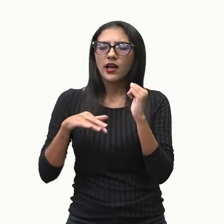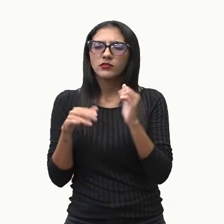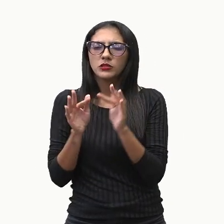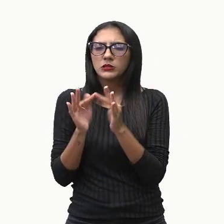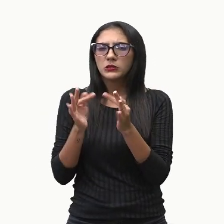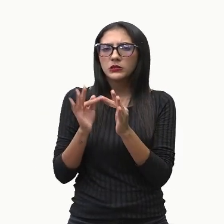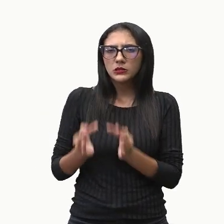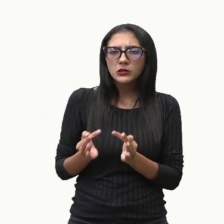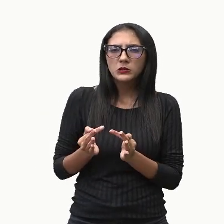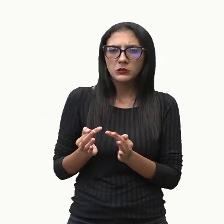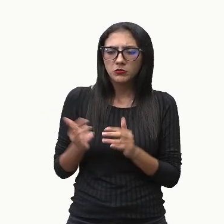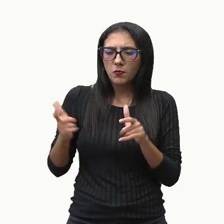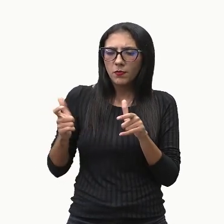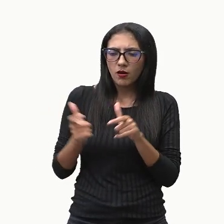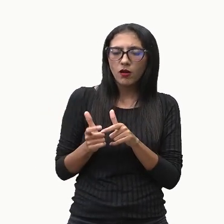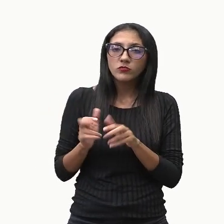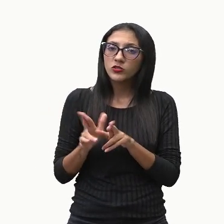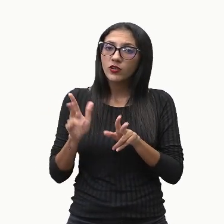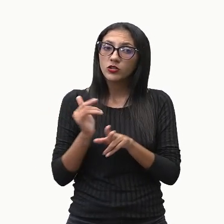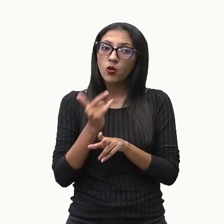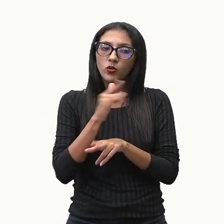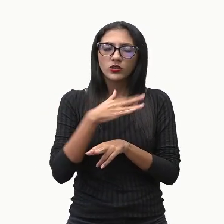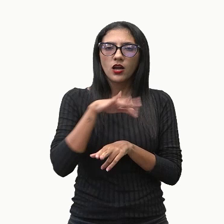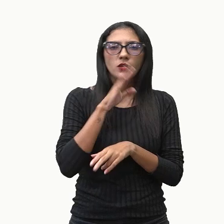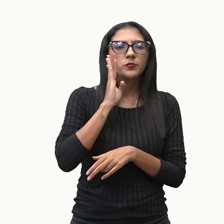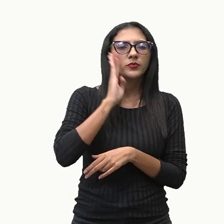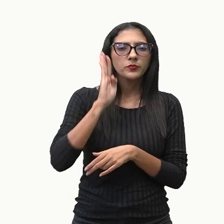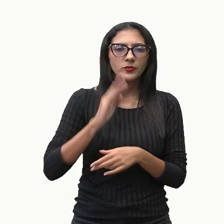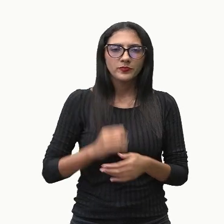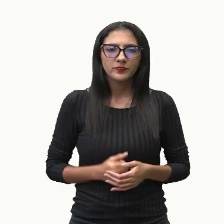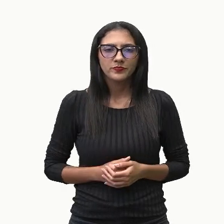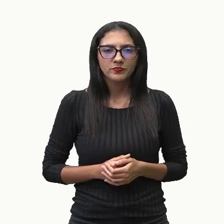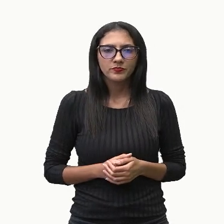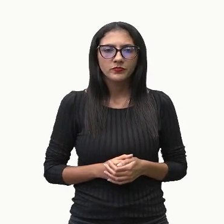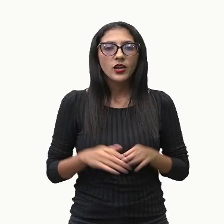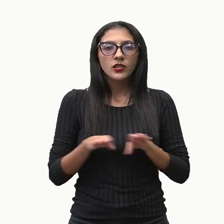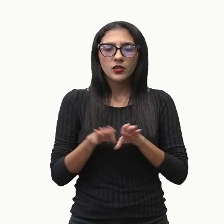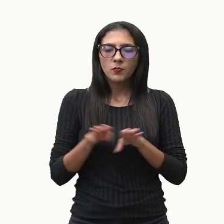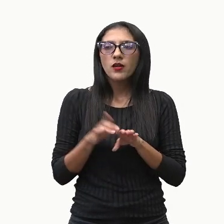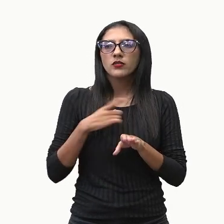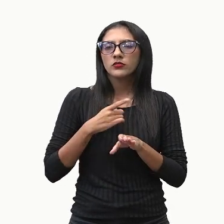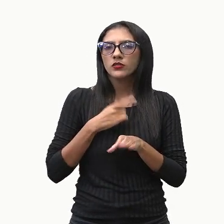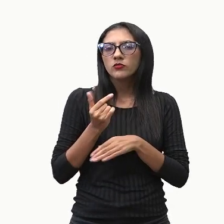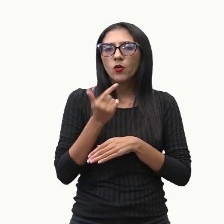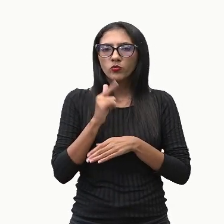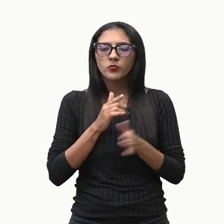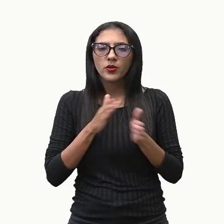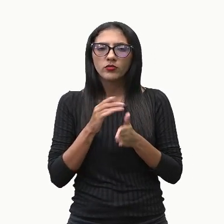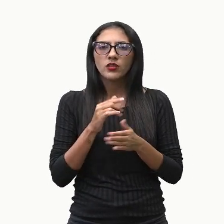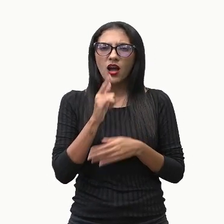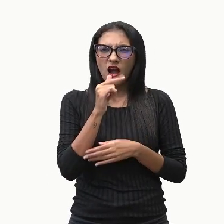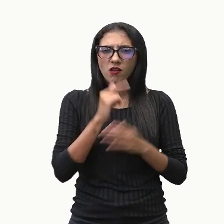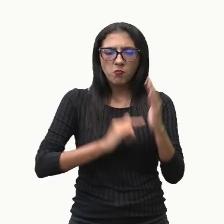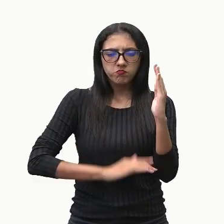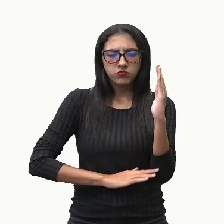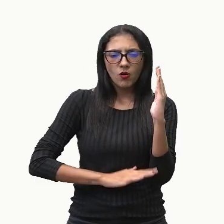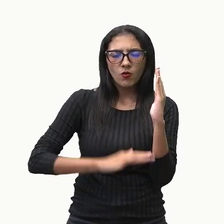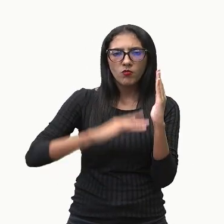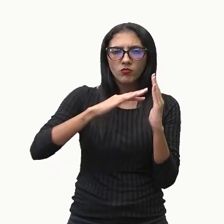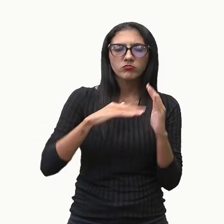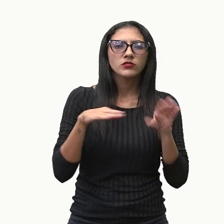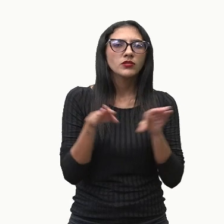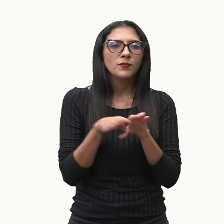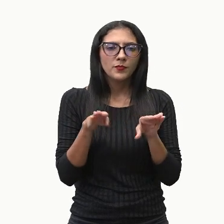são menores que os rios principais. Nós também tivemos aí várias histórias que inundações levaram pessoas de um lugar para o